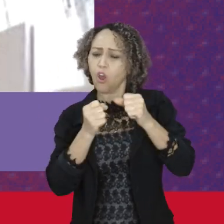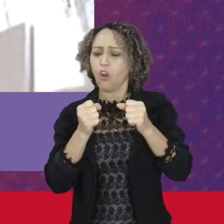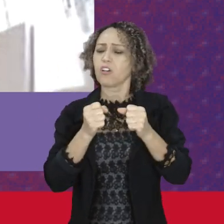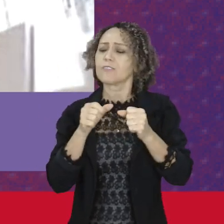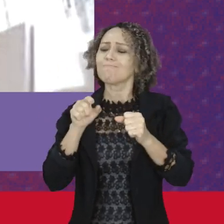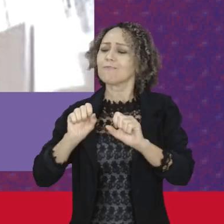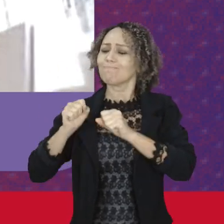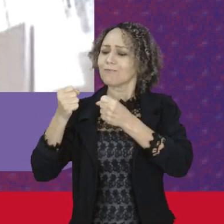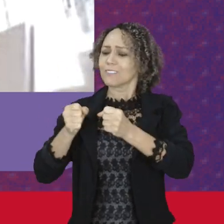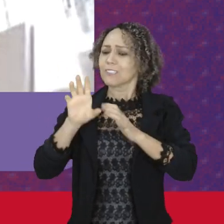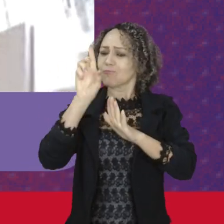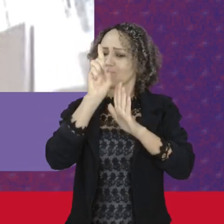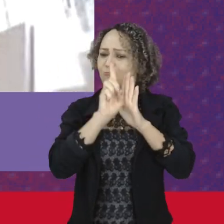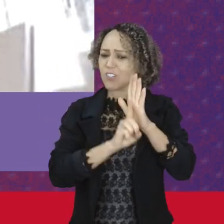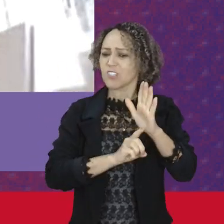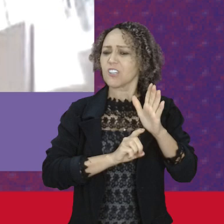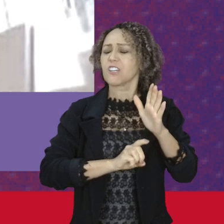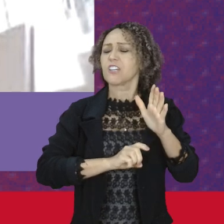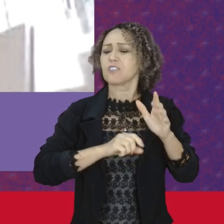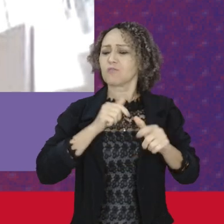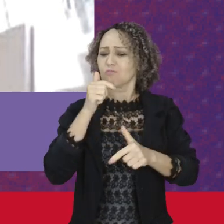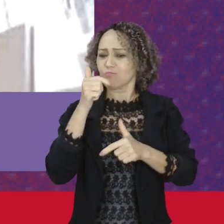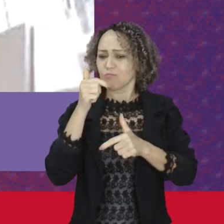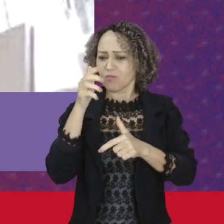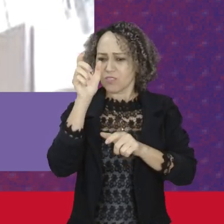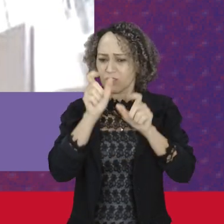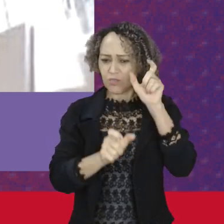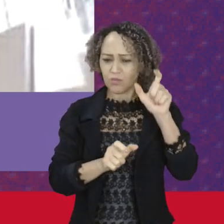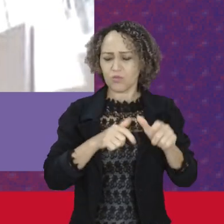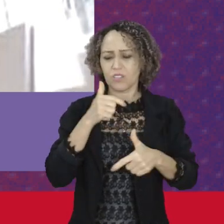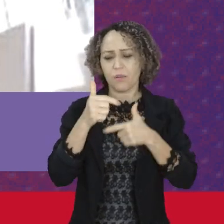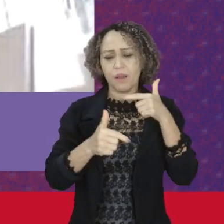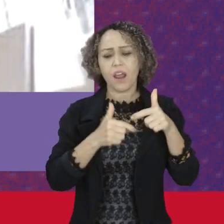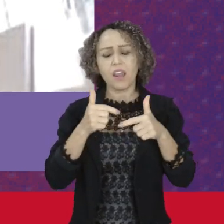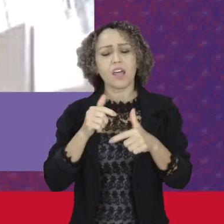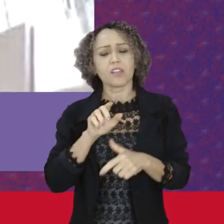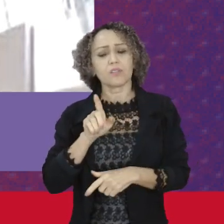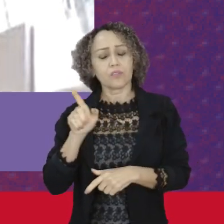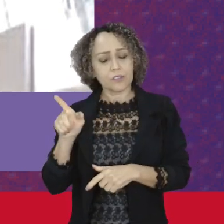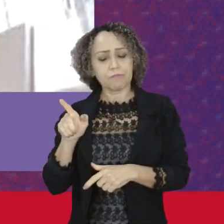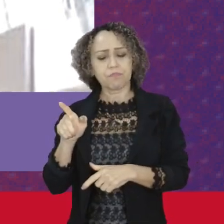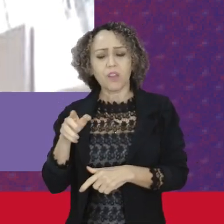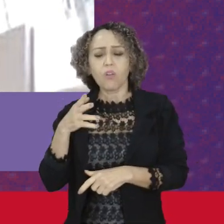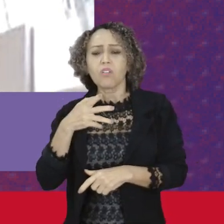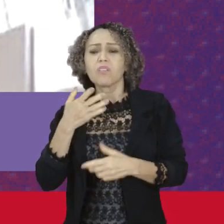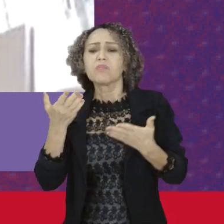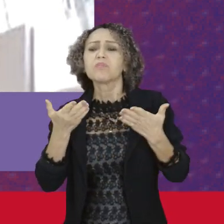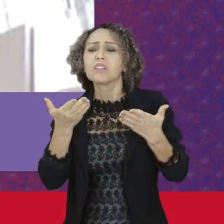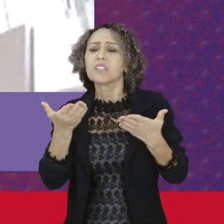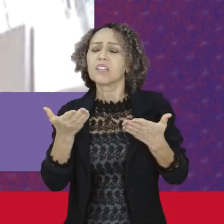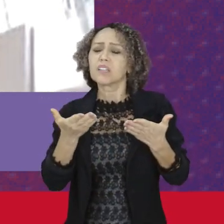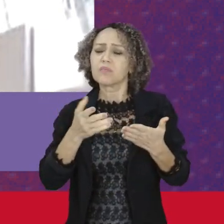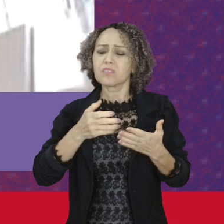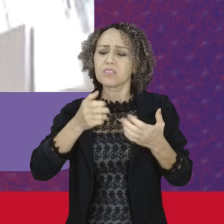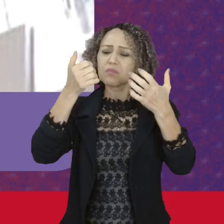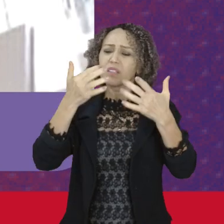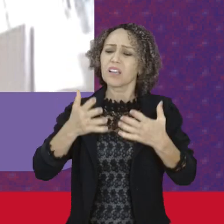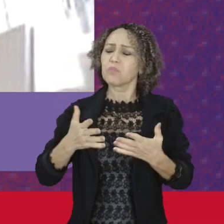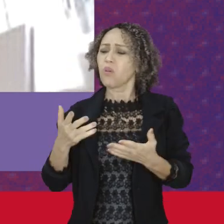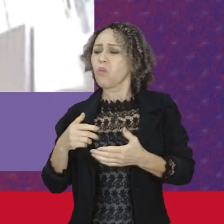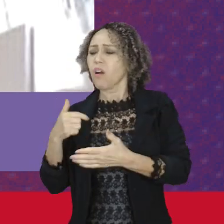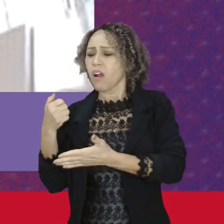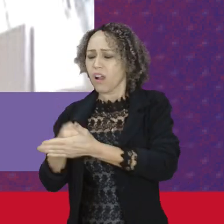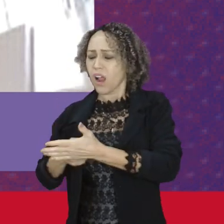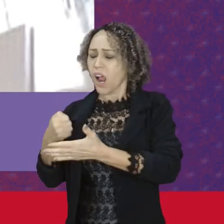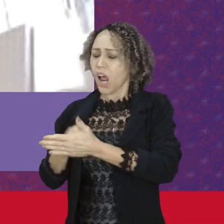Eu queria que vocês comentassem um pouco se as lutas das sufragistas e das mulheres que